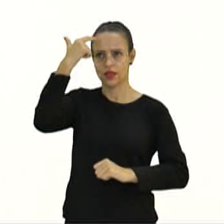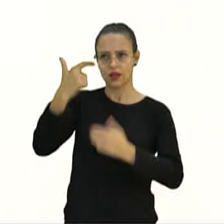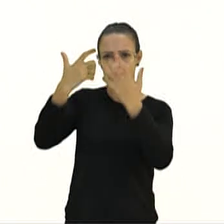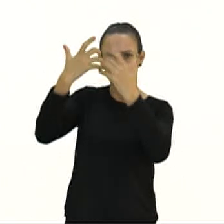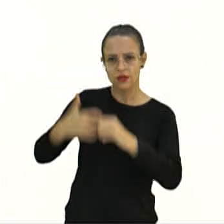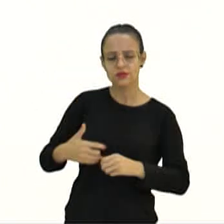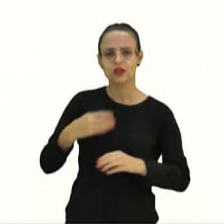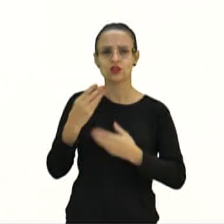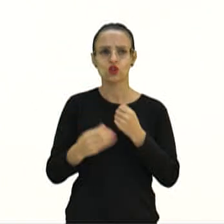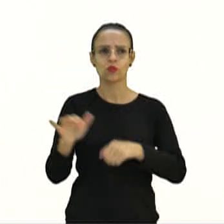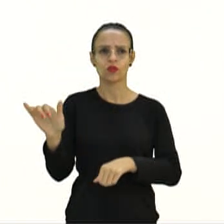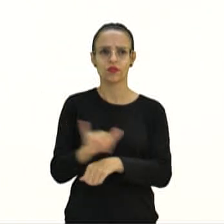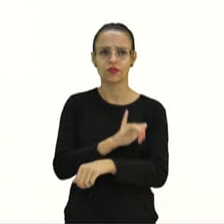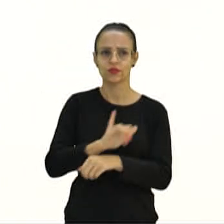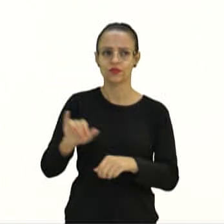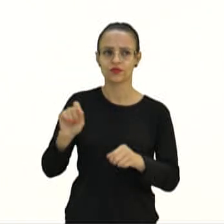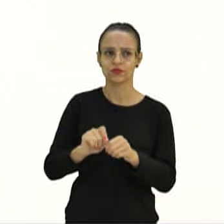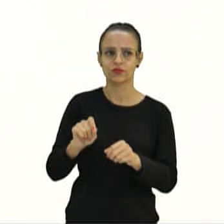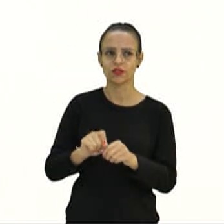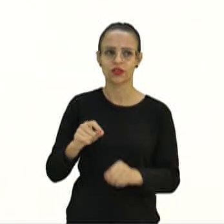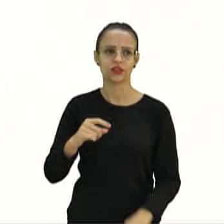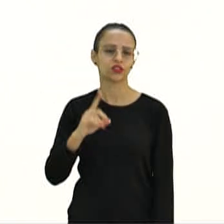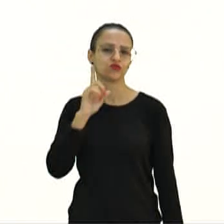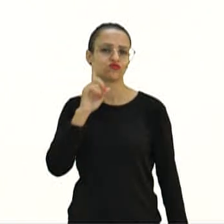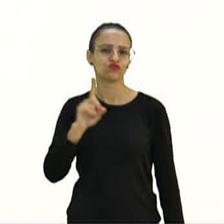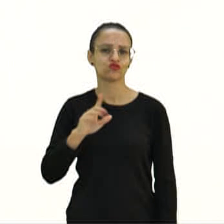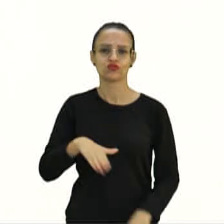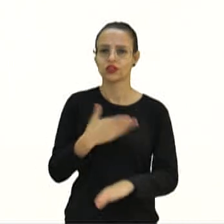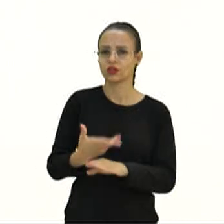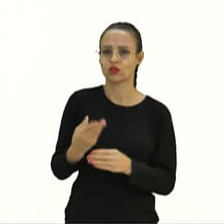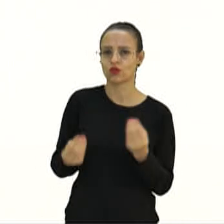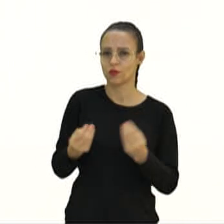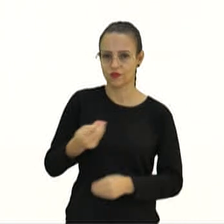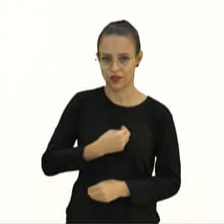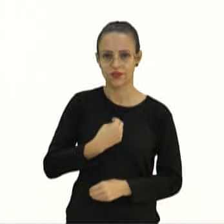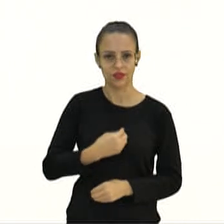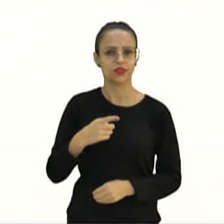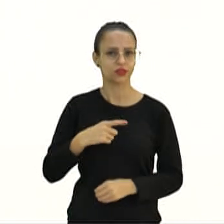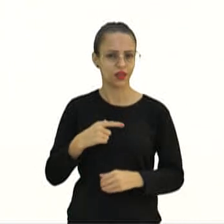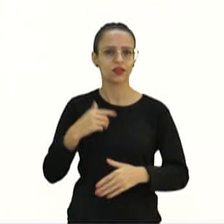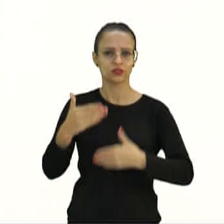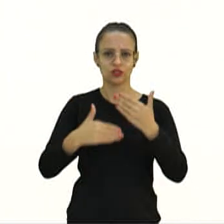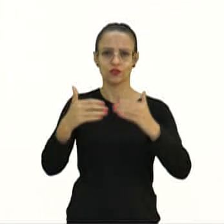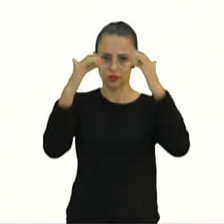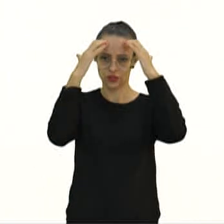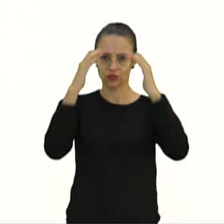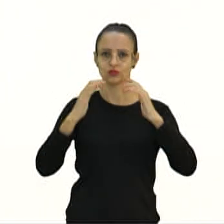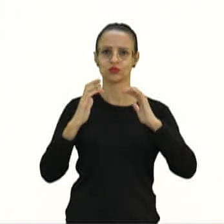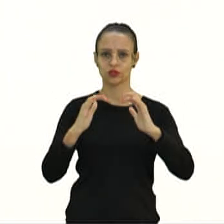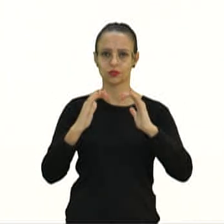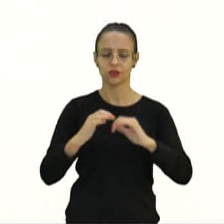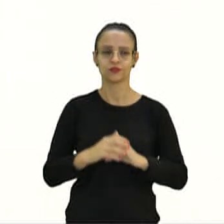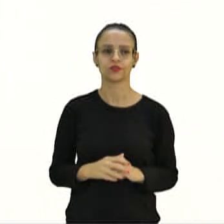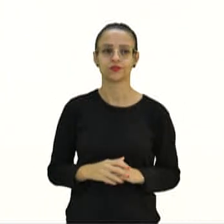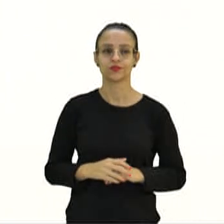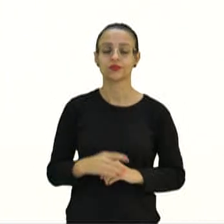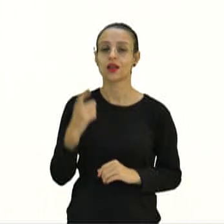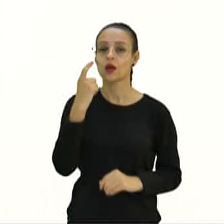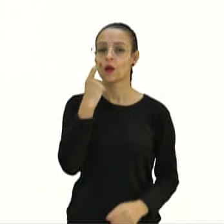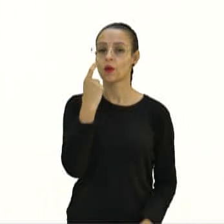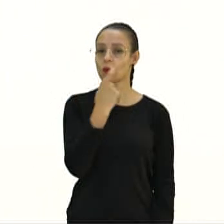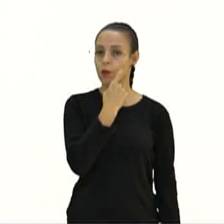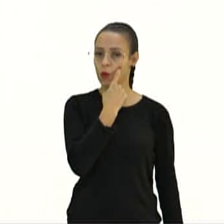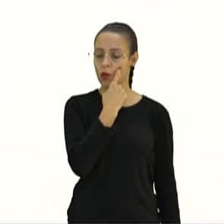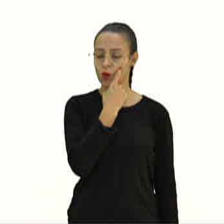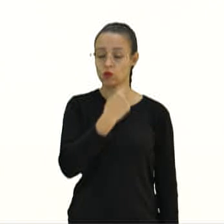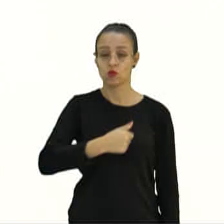como que eles vão fazer para passar o dia deles ou como que eles vão viver a vida deles. Eles têm um desenvolvimento disso. A visão deles é o